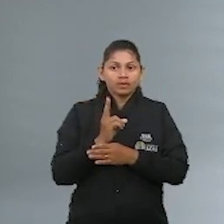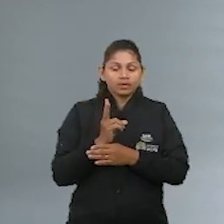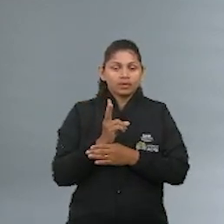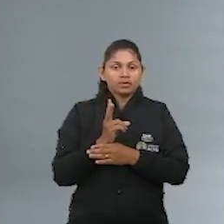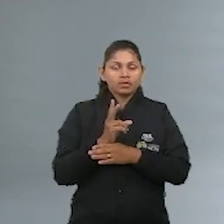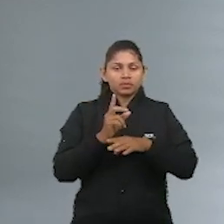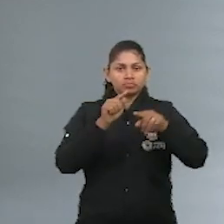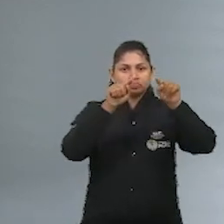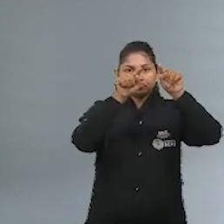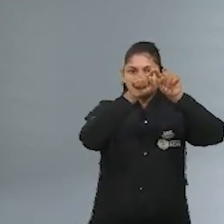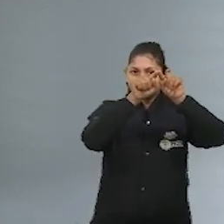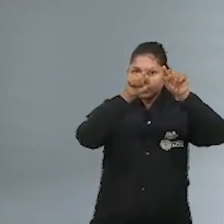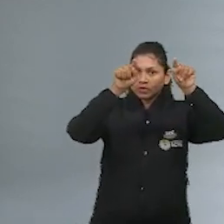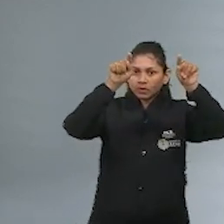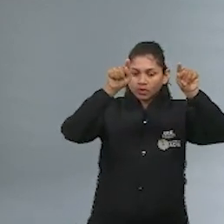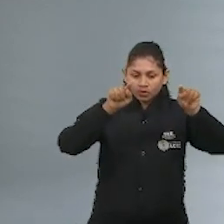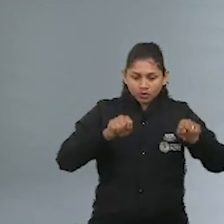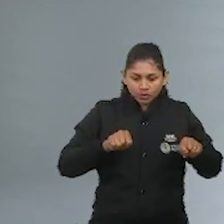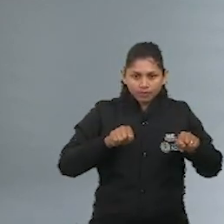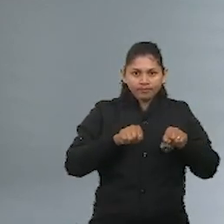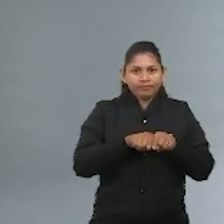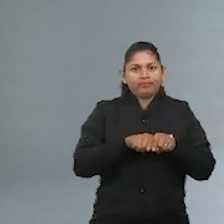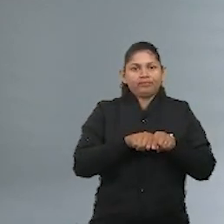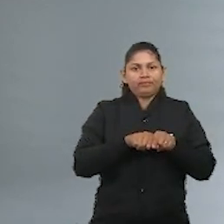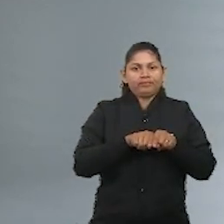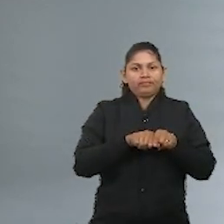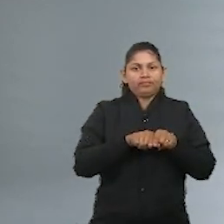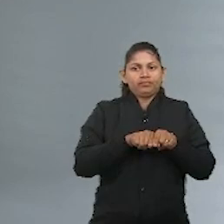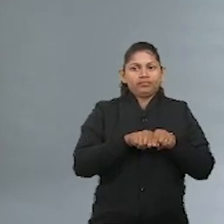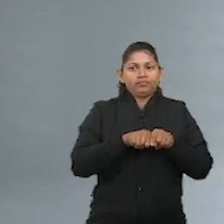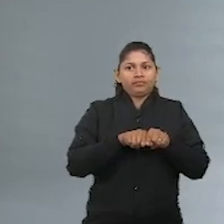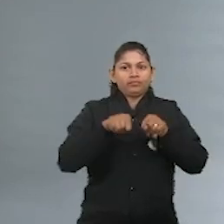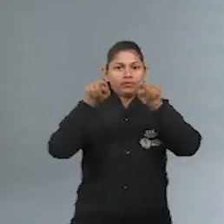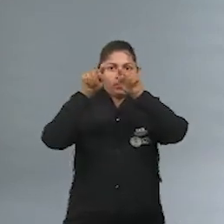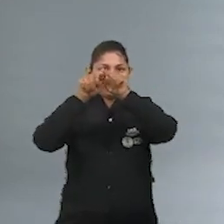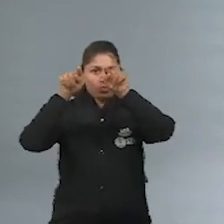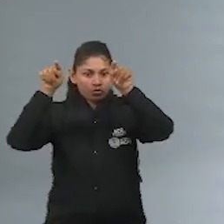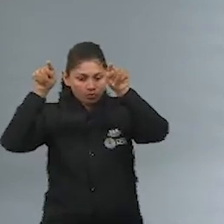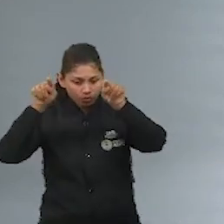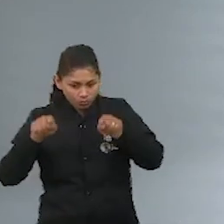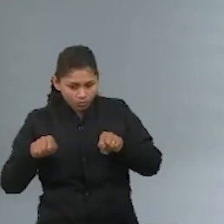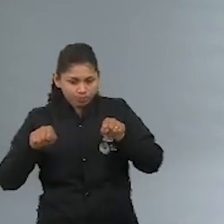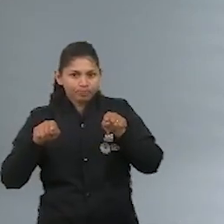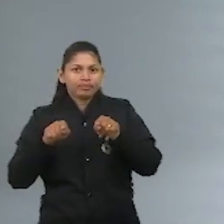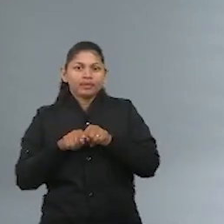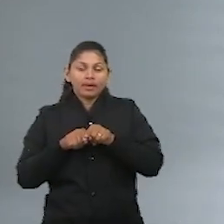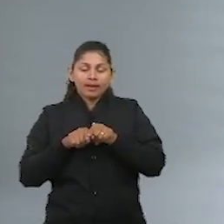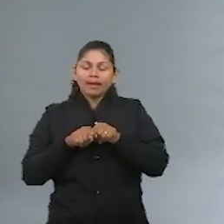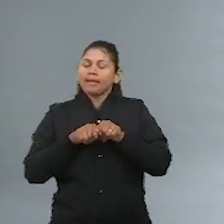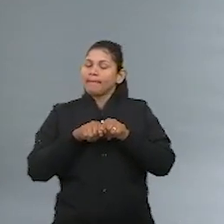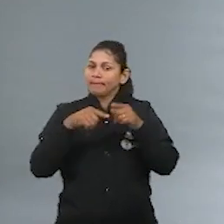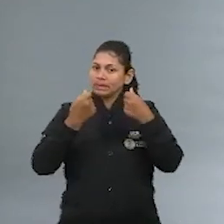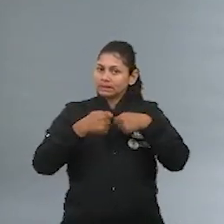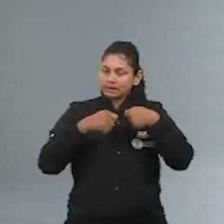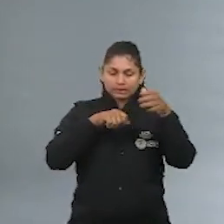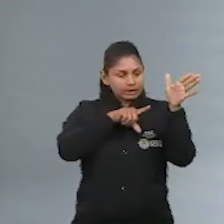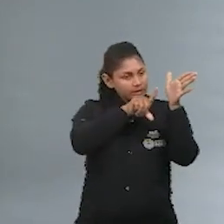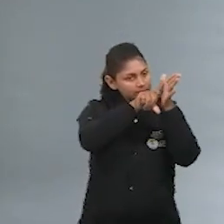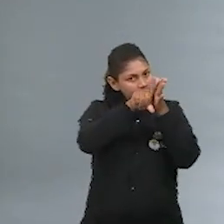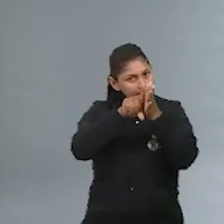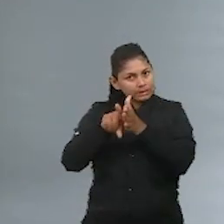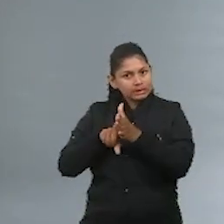malhas. E malhas são o quê? Circuitos fechados. Né? Esses conceitos eu tenho aí que estar bem claro na minha